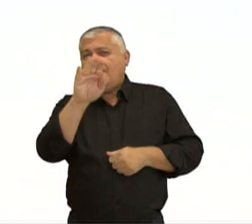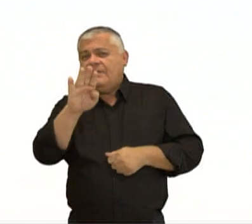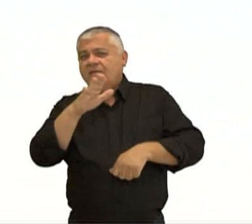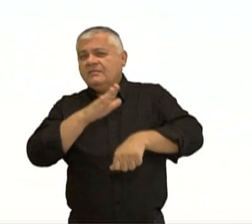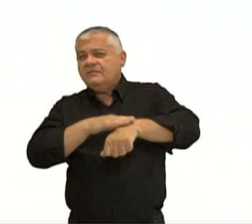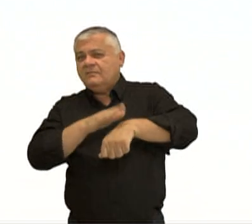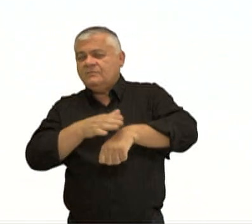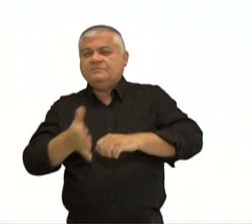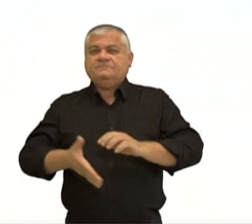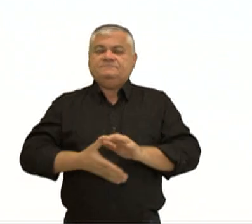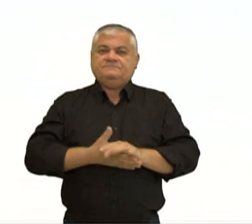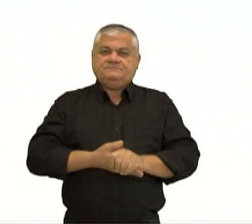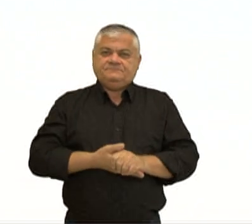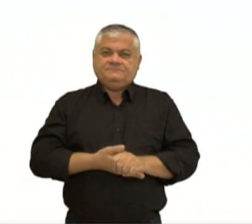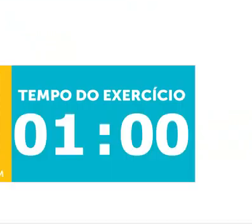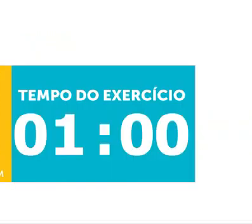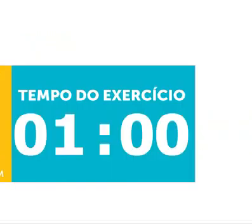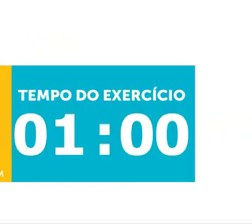tempinho para vocês.